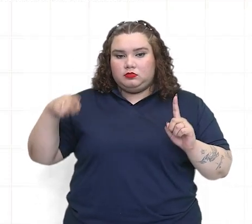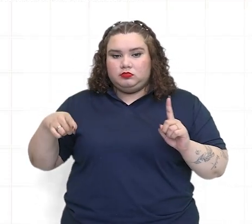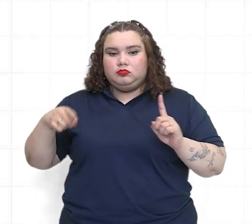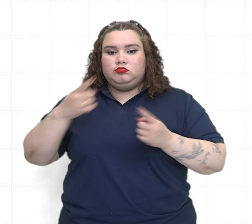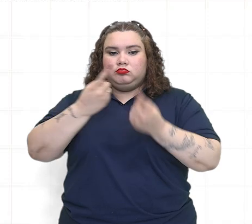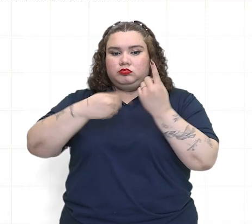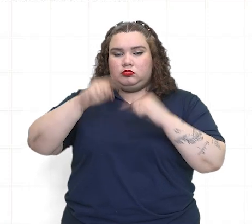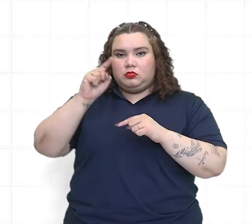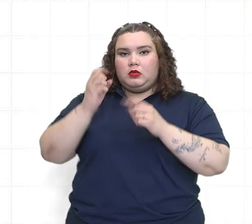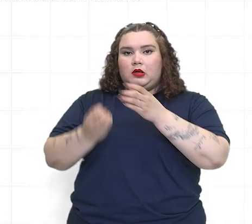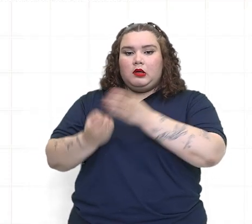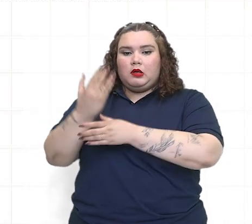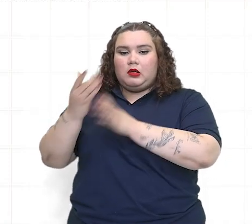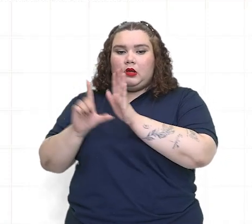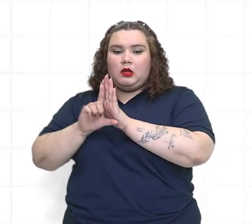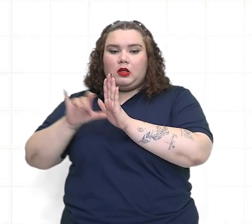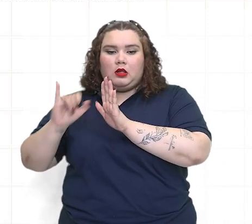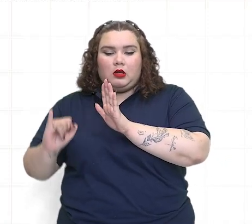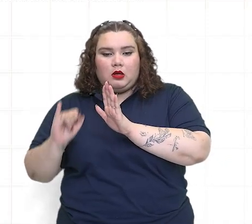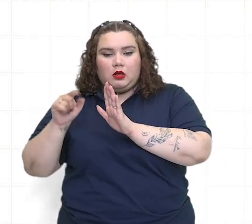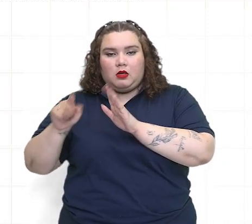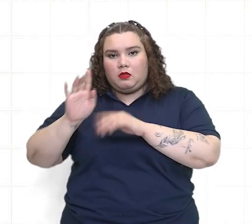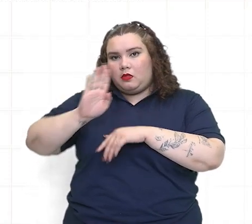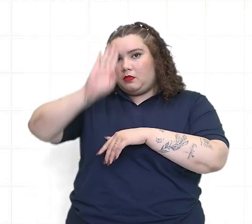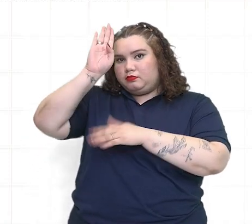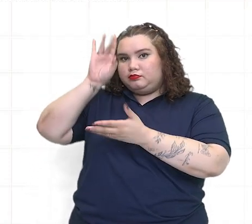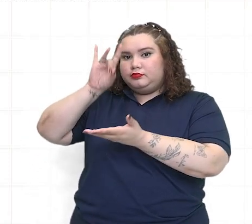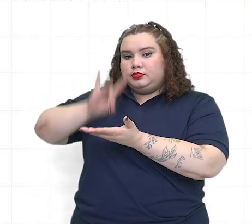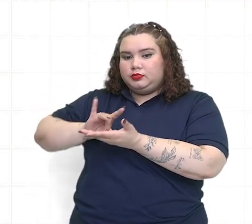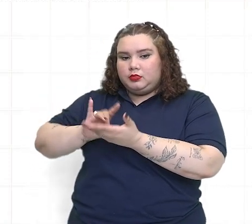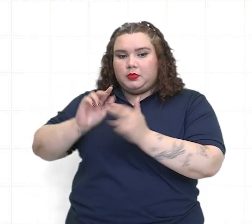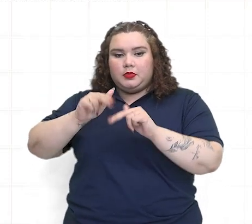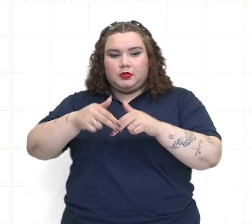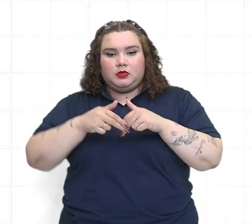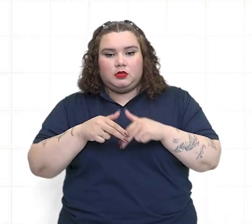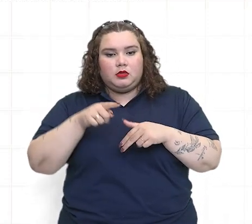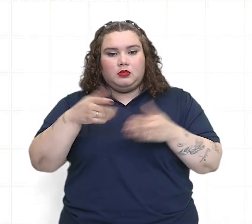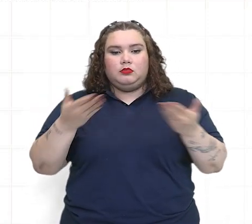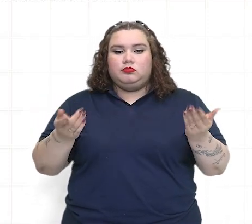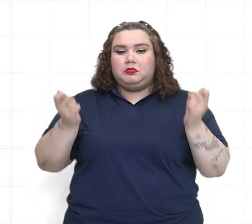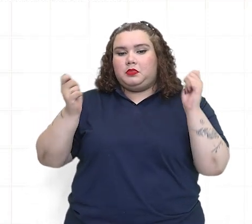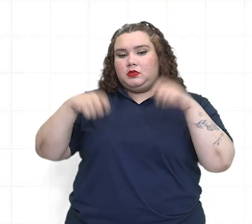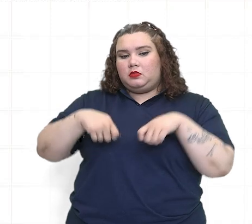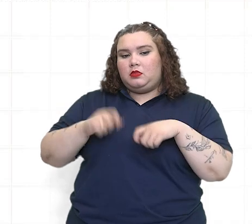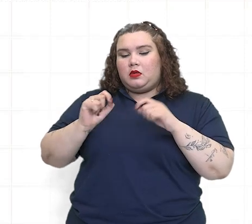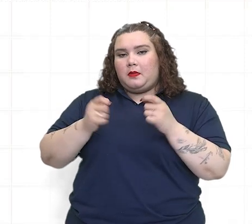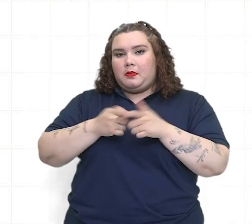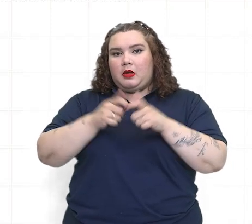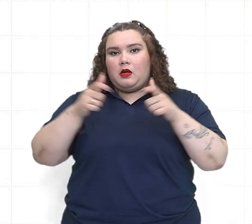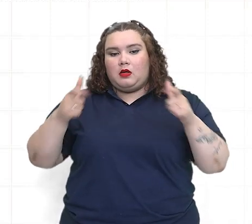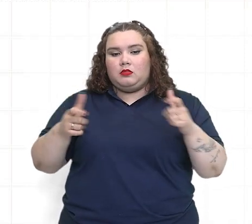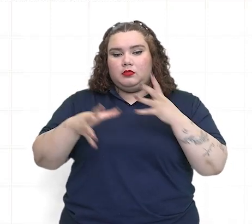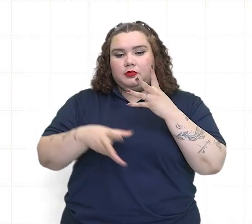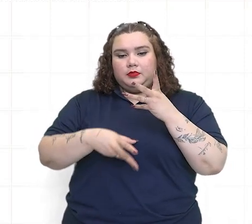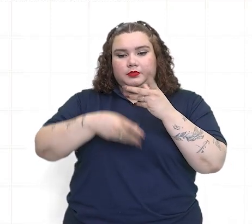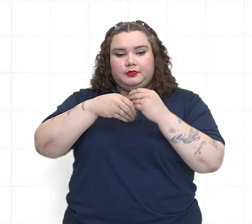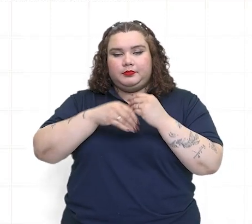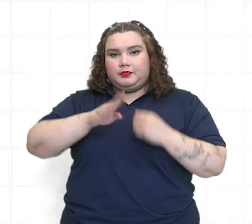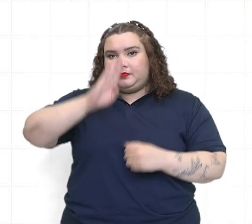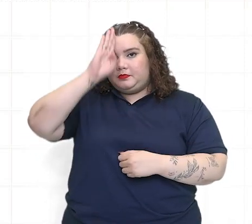variantes evoluídas da lei romana original. Portanto, essa é possivelmente uma das